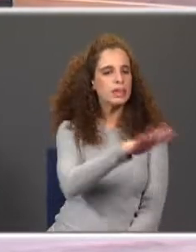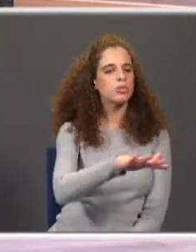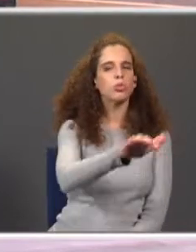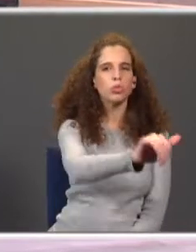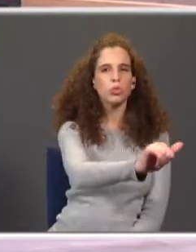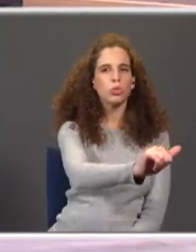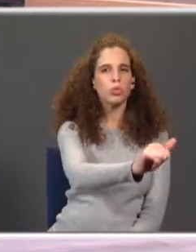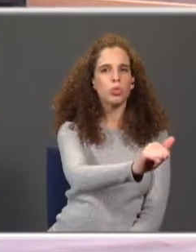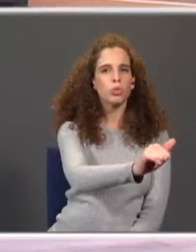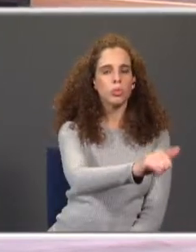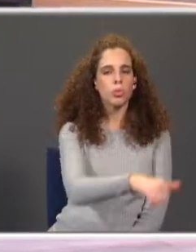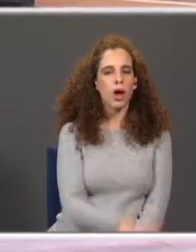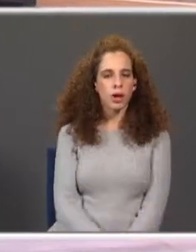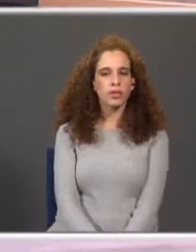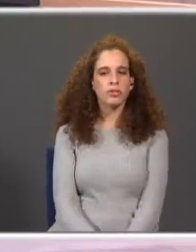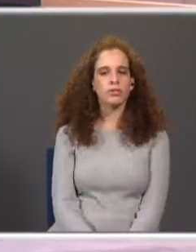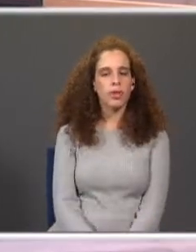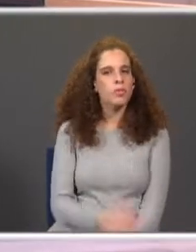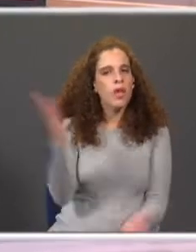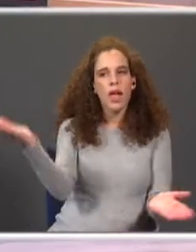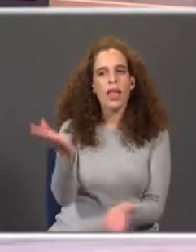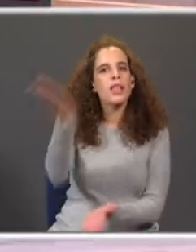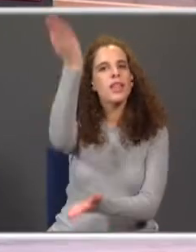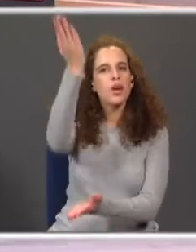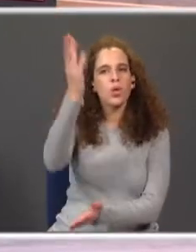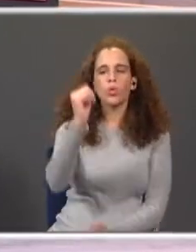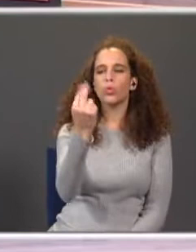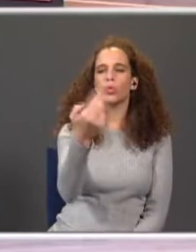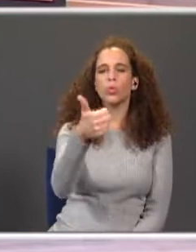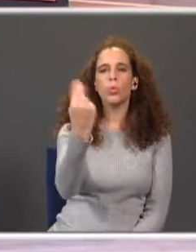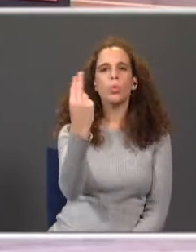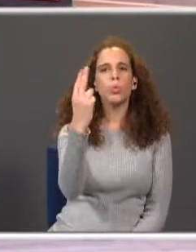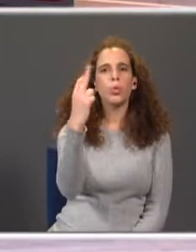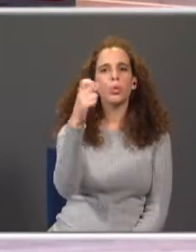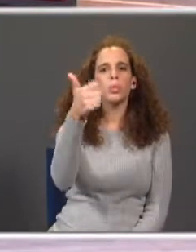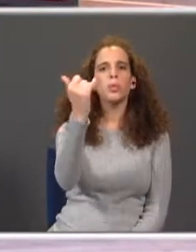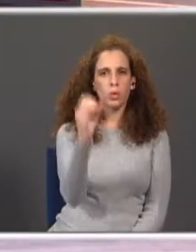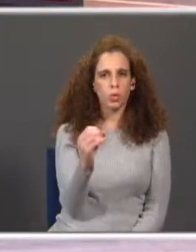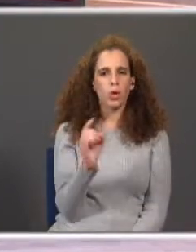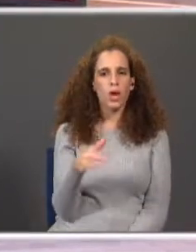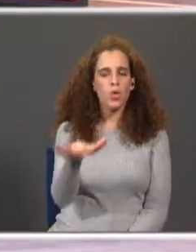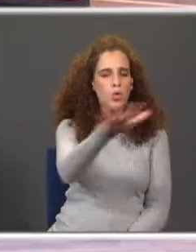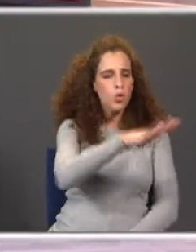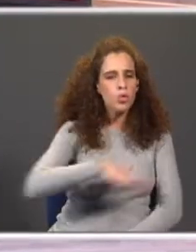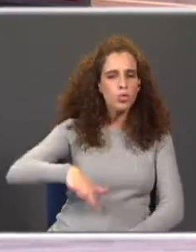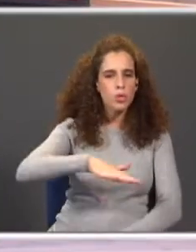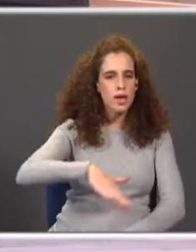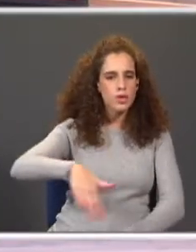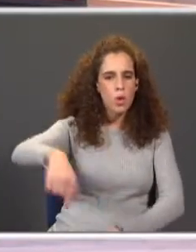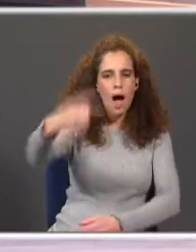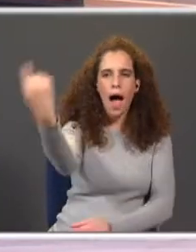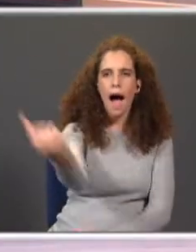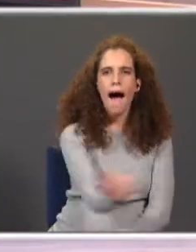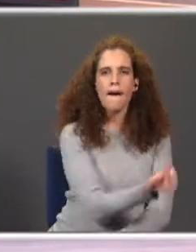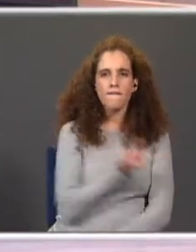vamos enaltecer as qualidades do subúrbio. E o que é o subúrbio? O espaço circundante de uma grande cidade, os